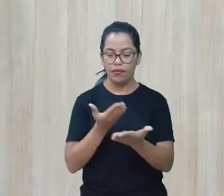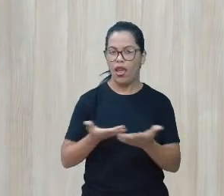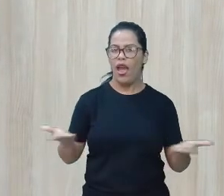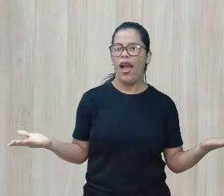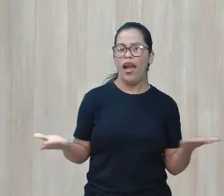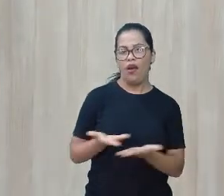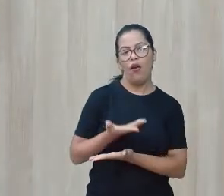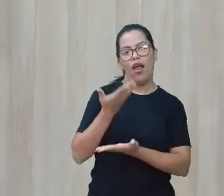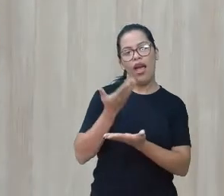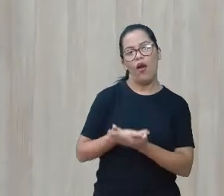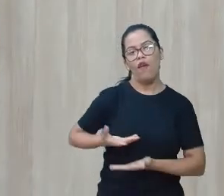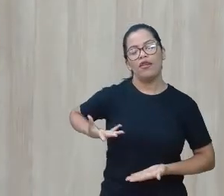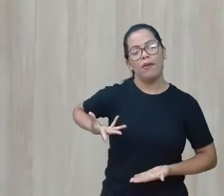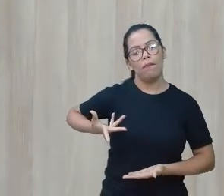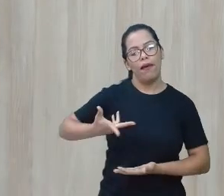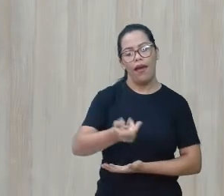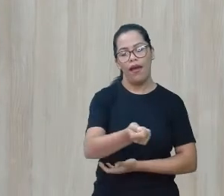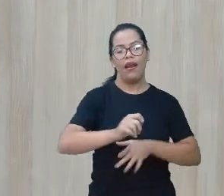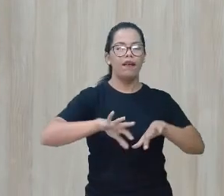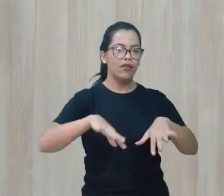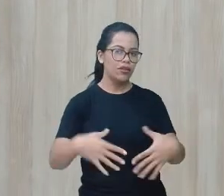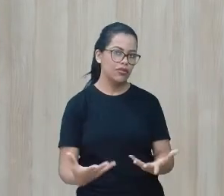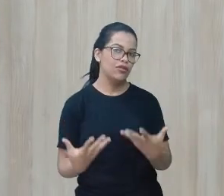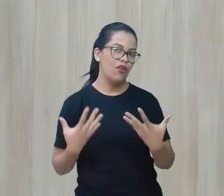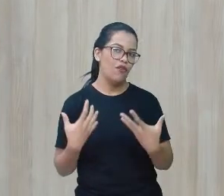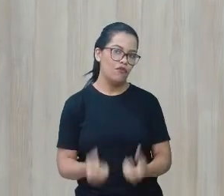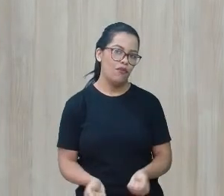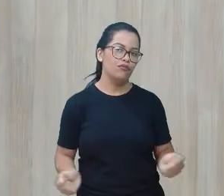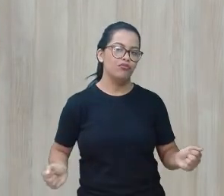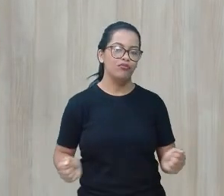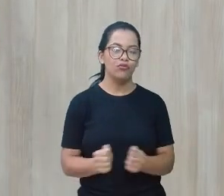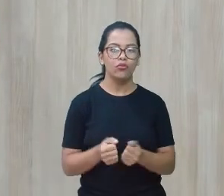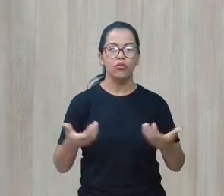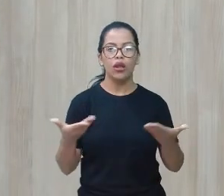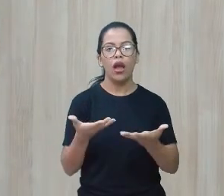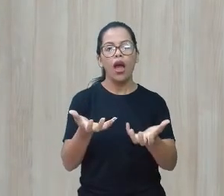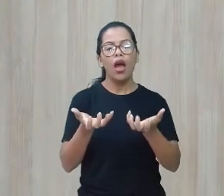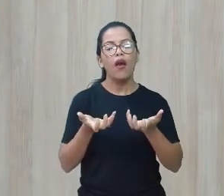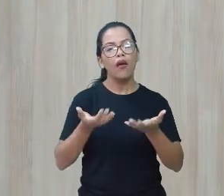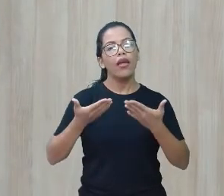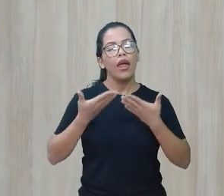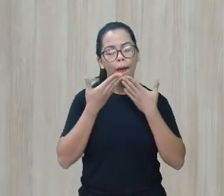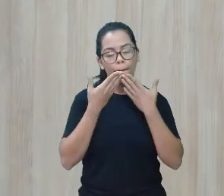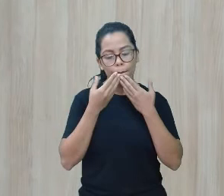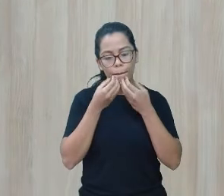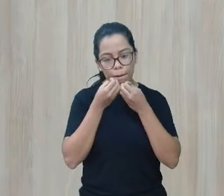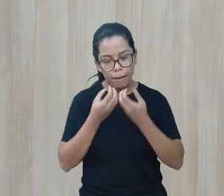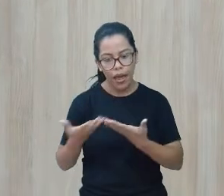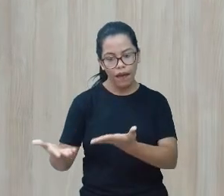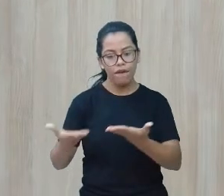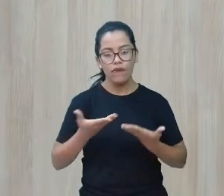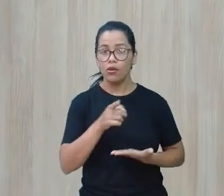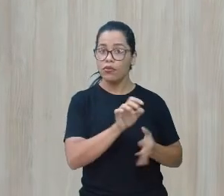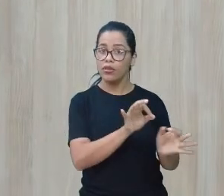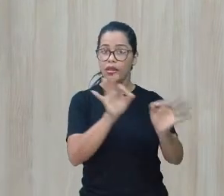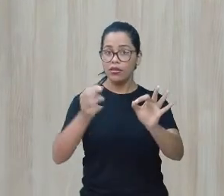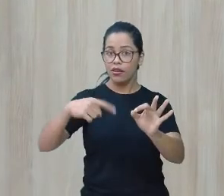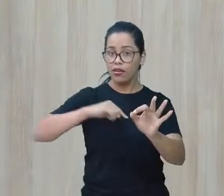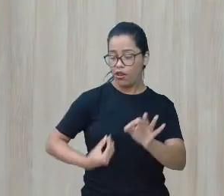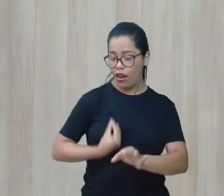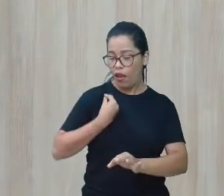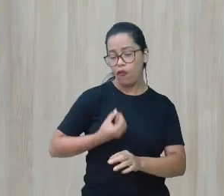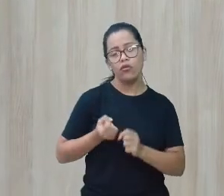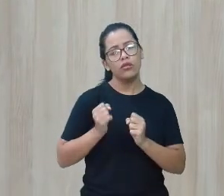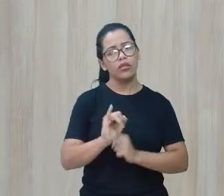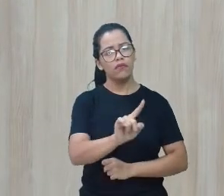massa, certo? Então acompanha aqui comigo, tá bom? Então gostaria de dar as boas-vindas para você que nos está acompanhando ao vivo, tá bom? Se você